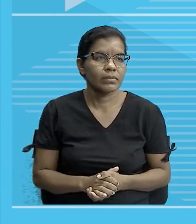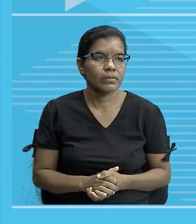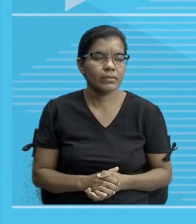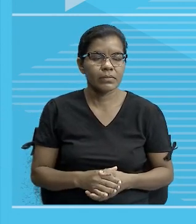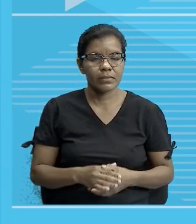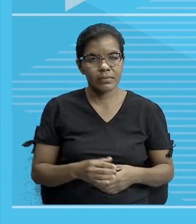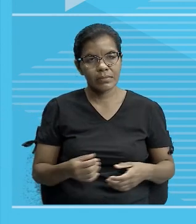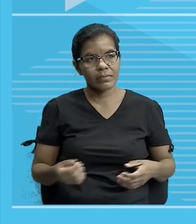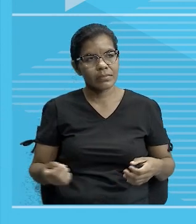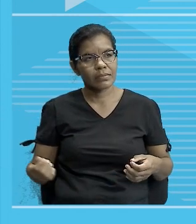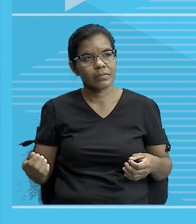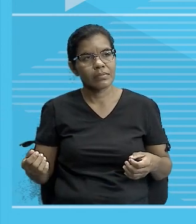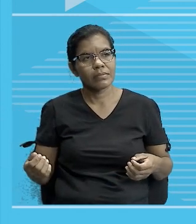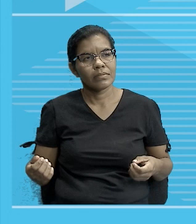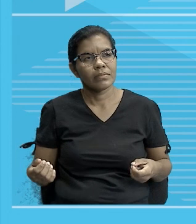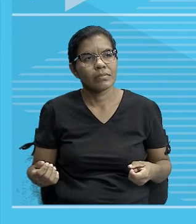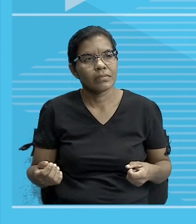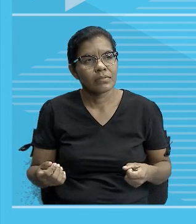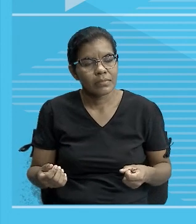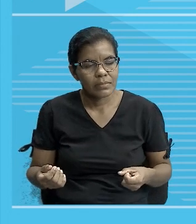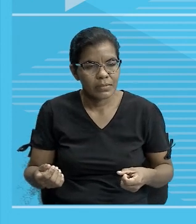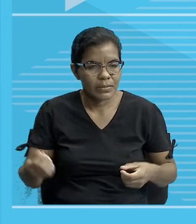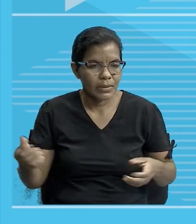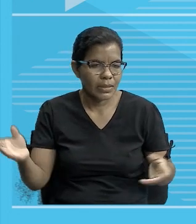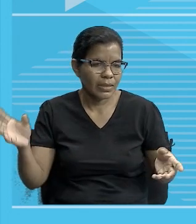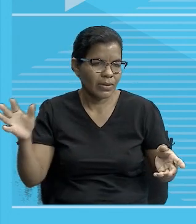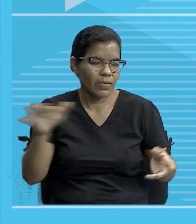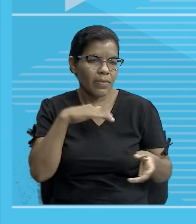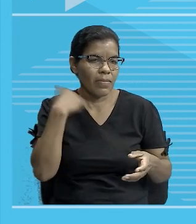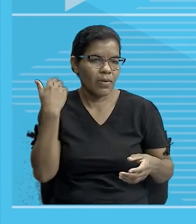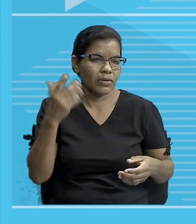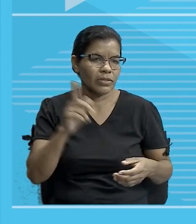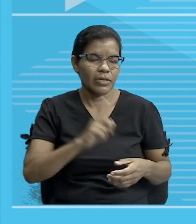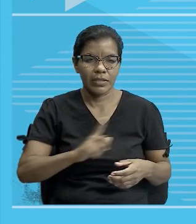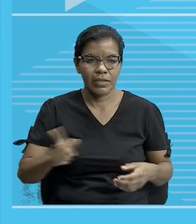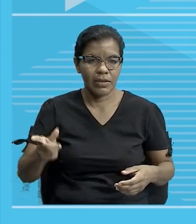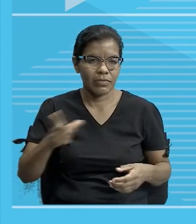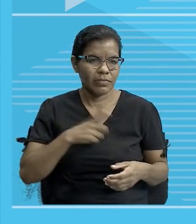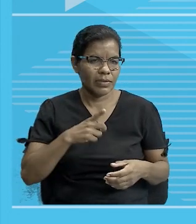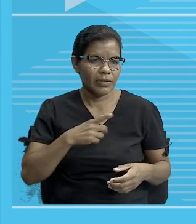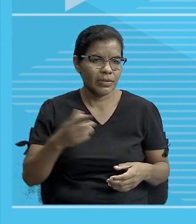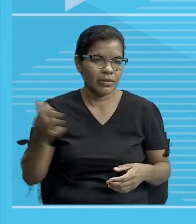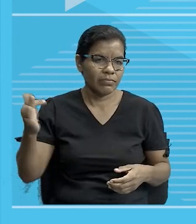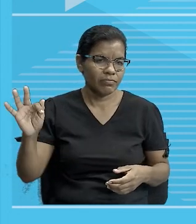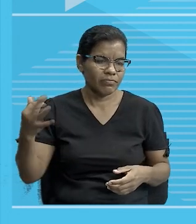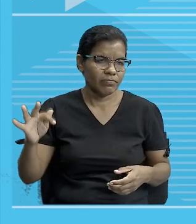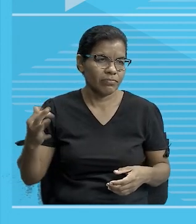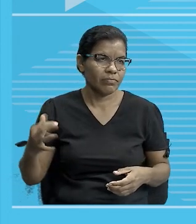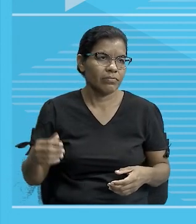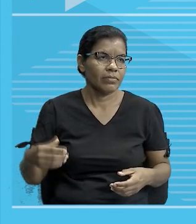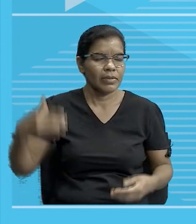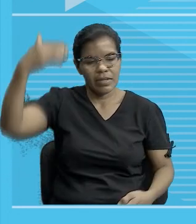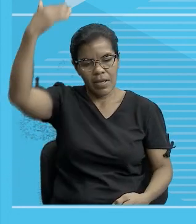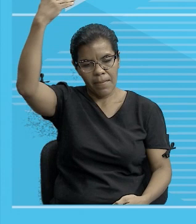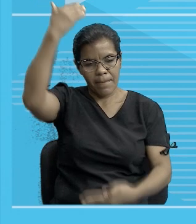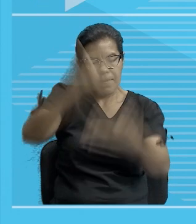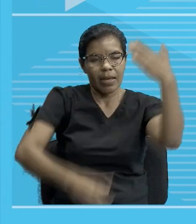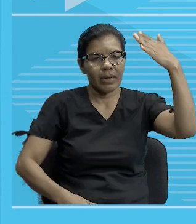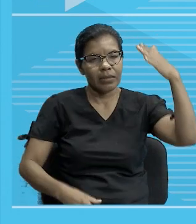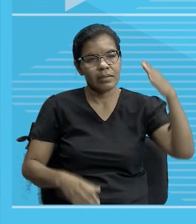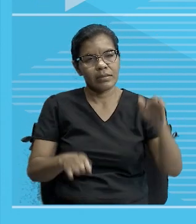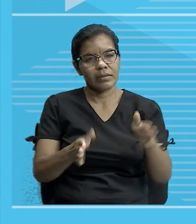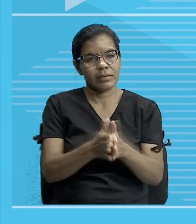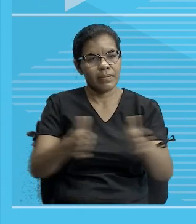Descia a lâmina rápido, né? Lá daquela estrutura de madeira e rapidamente separava a cabeça do